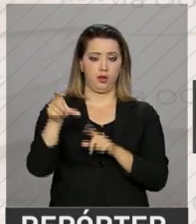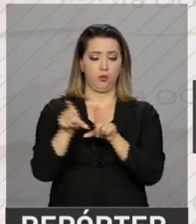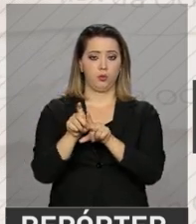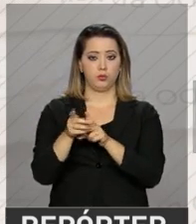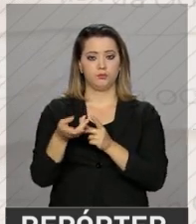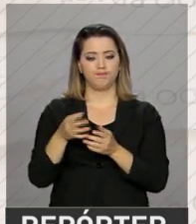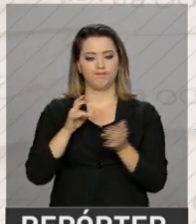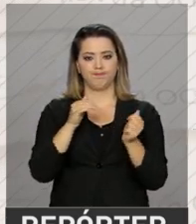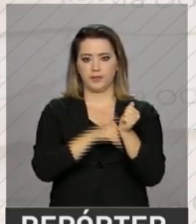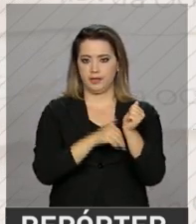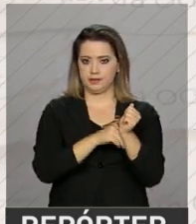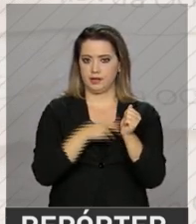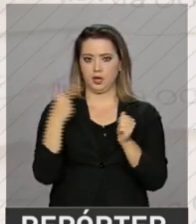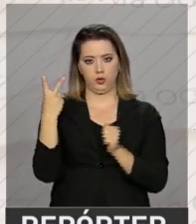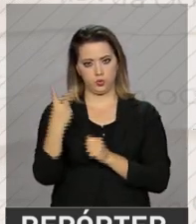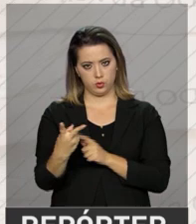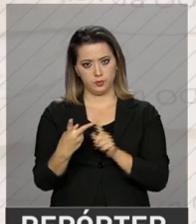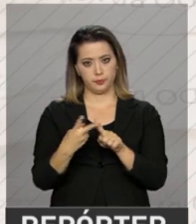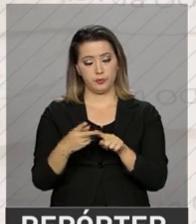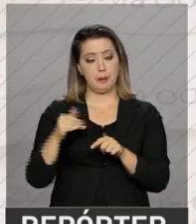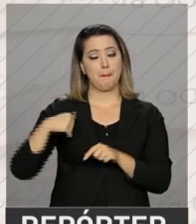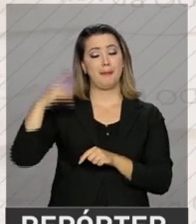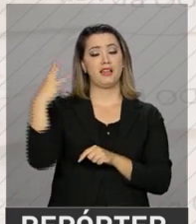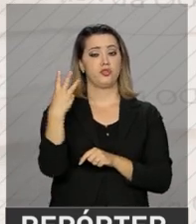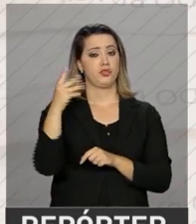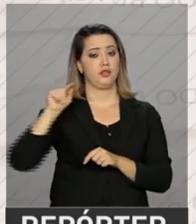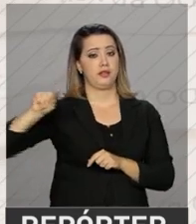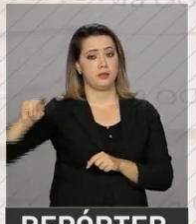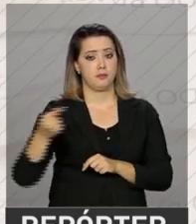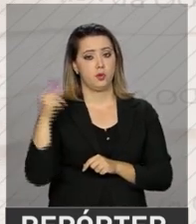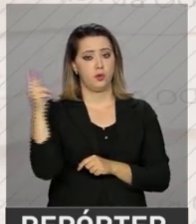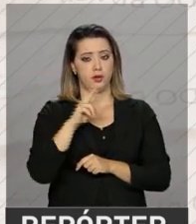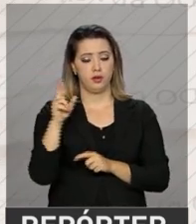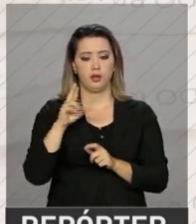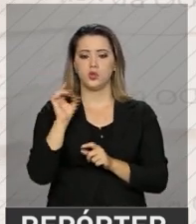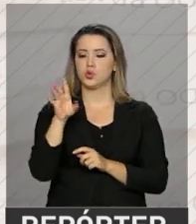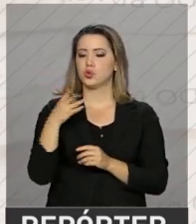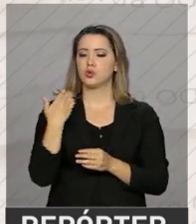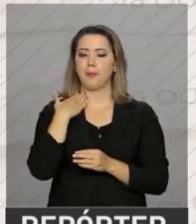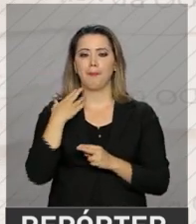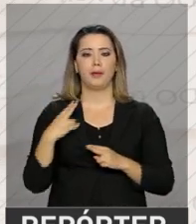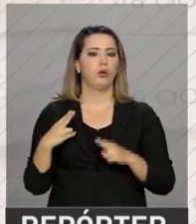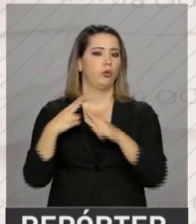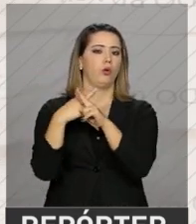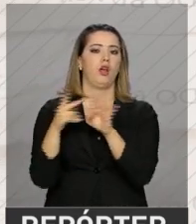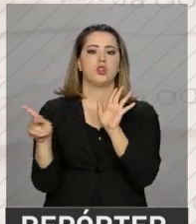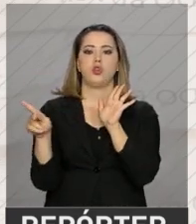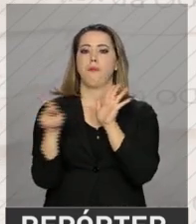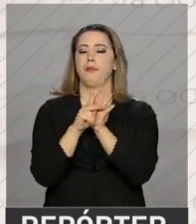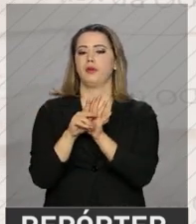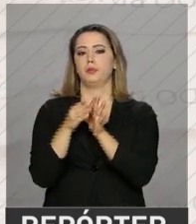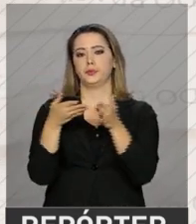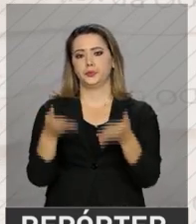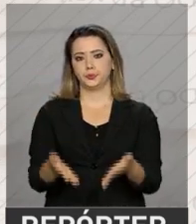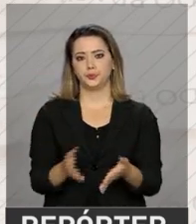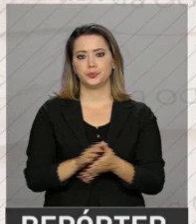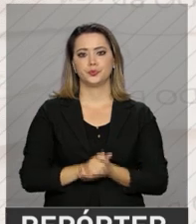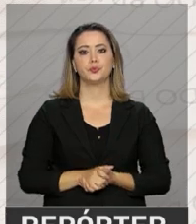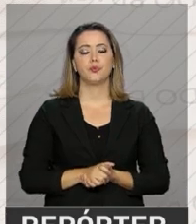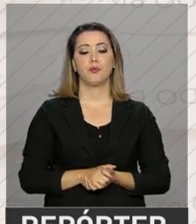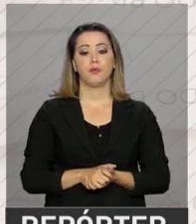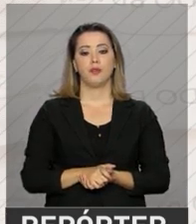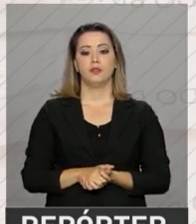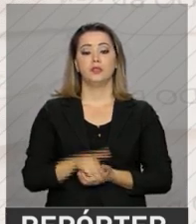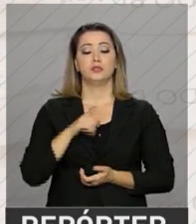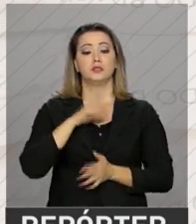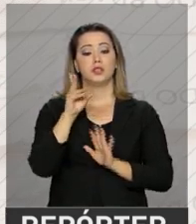cidadão já para além de r$ 3.000 os recursos só podem ser sacados nas agências da Caixa